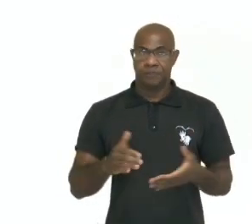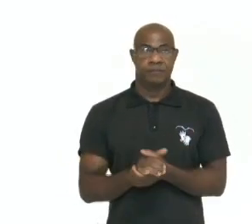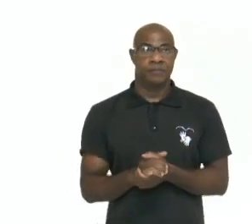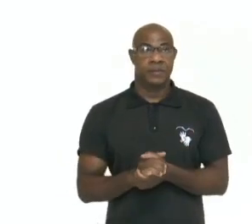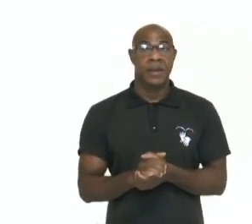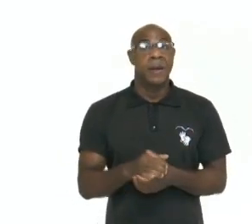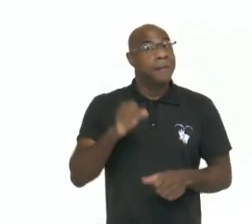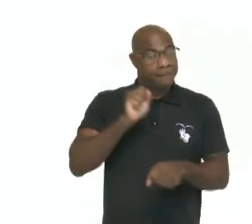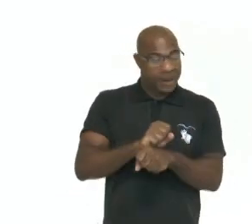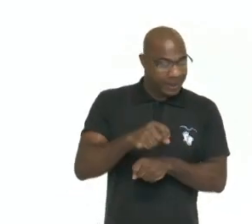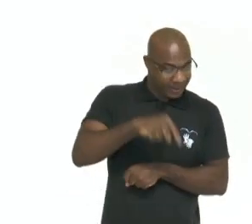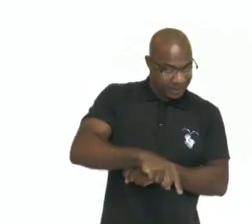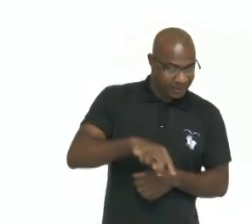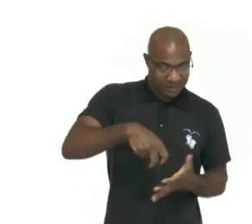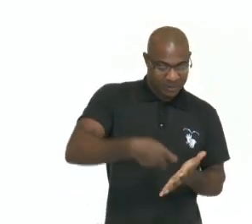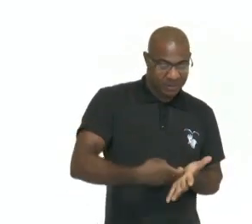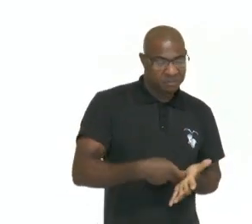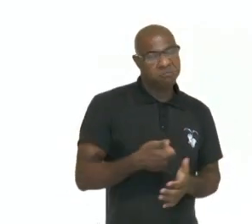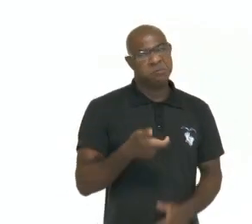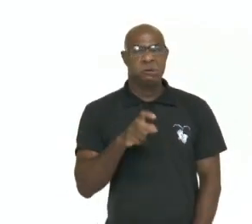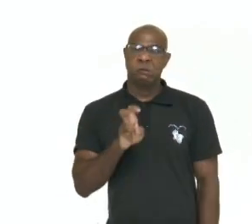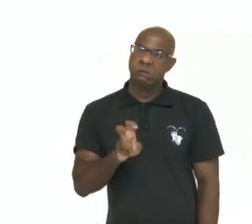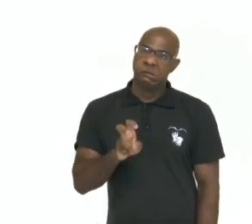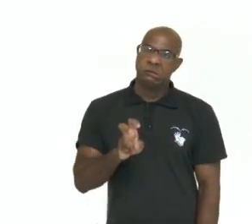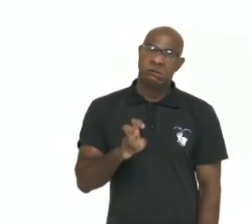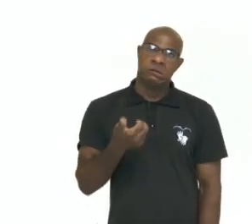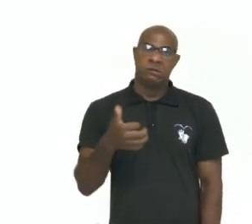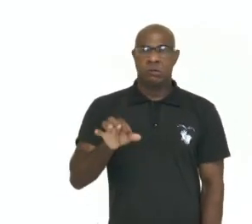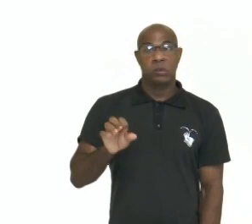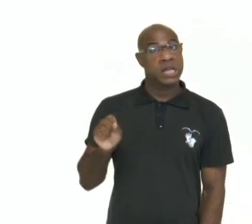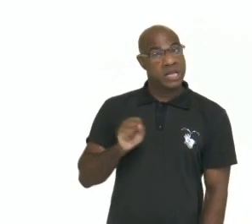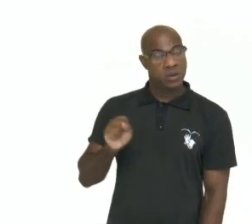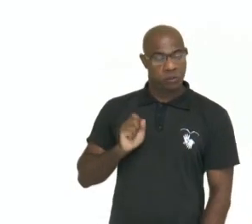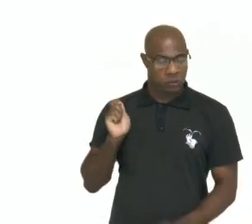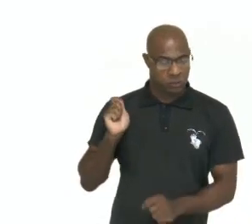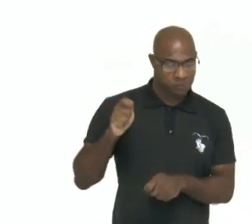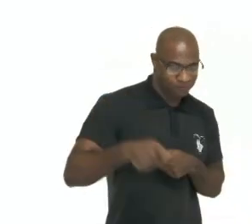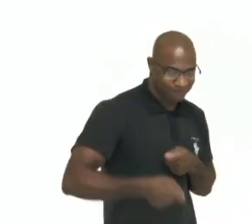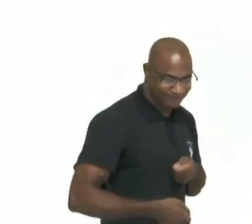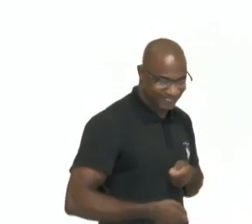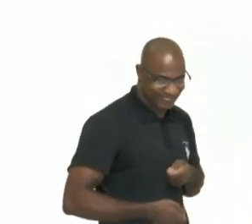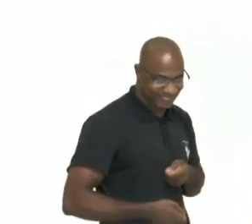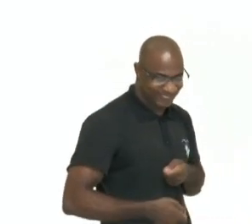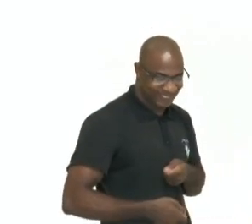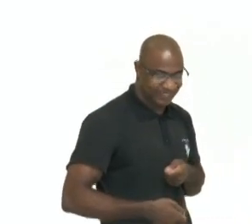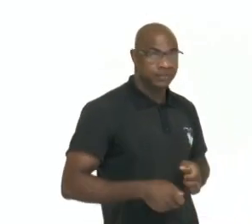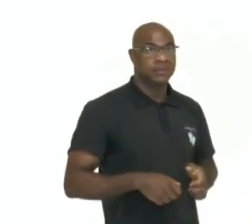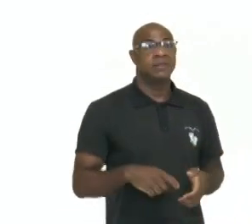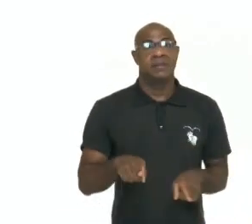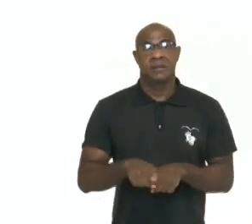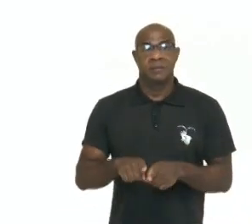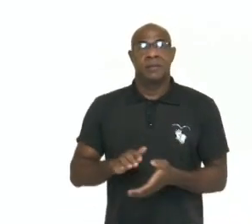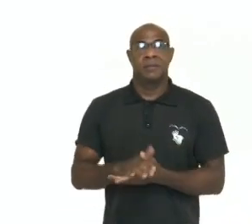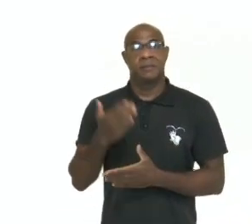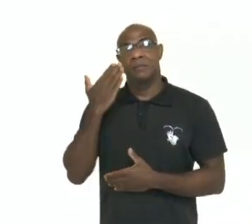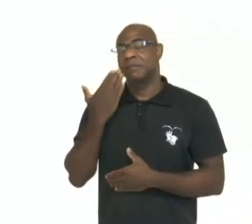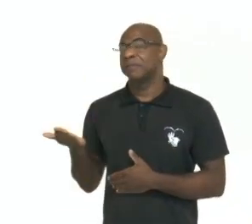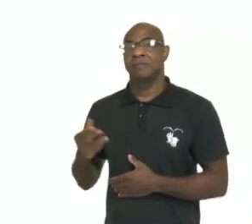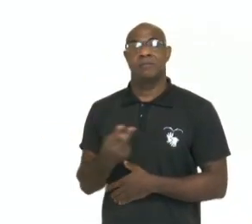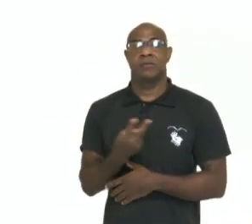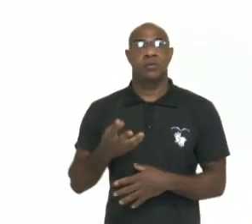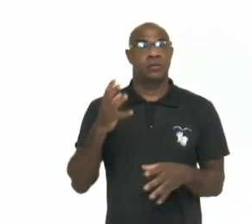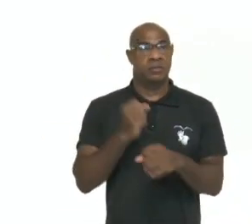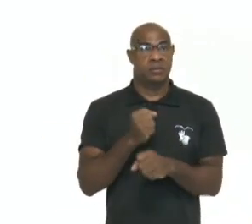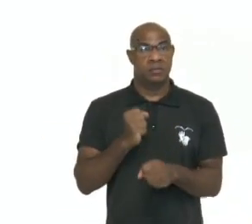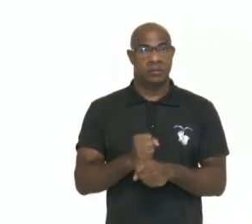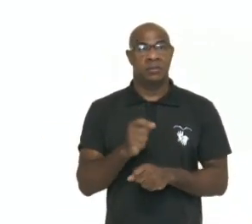o adversário entre 15 e 19 segundos e dois vazares somados correspondem